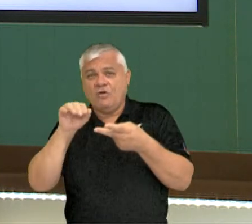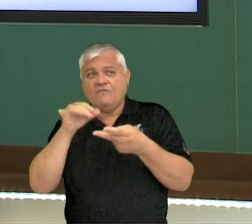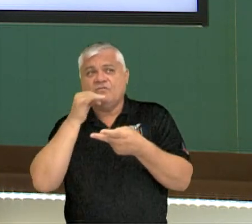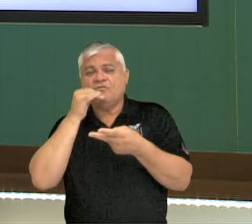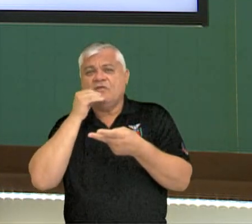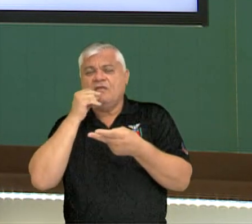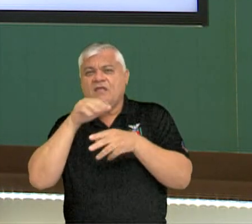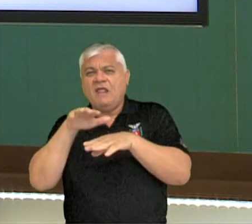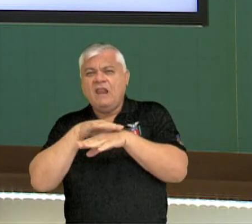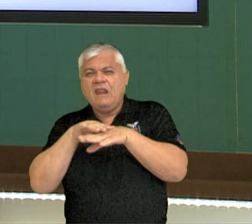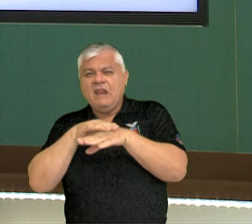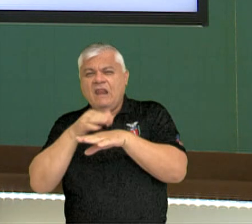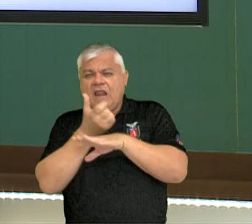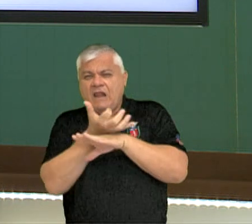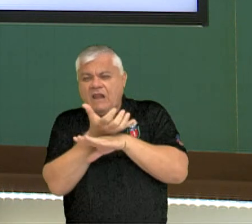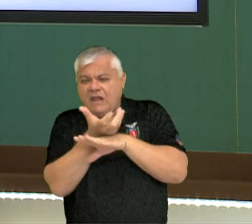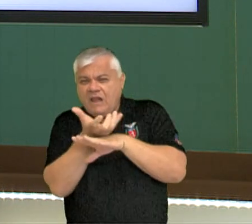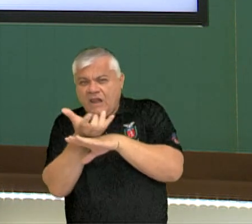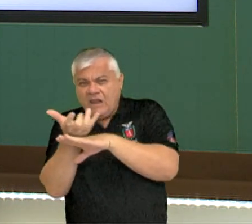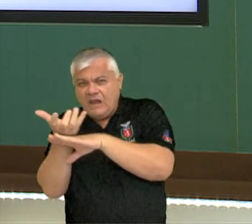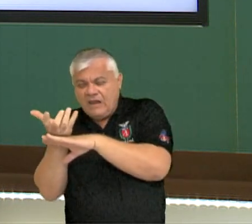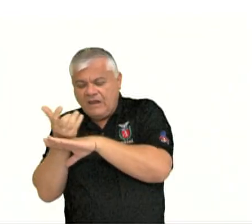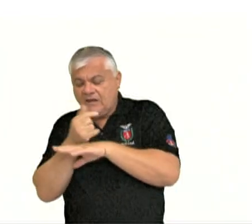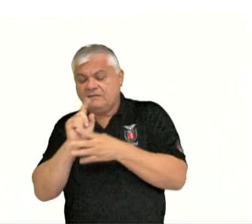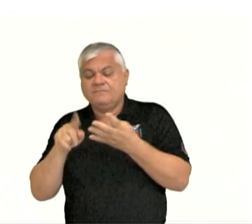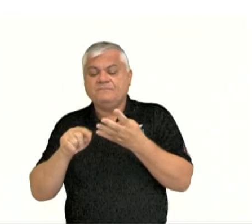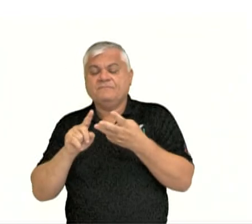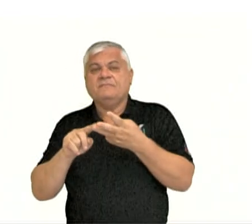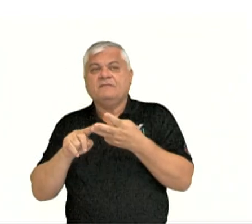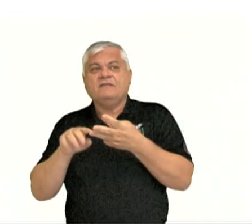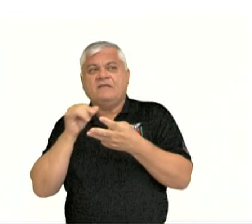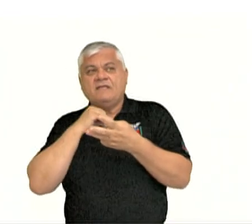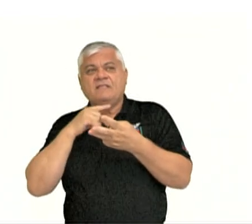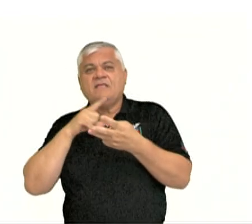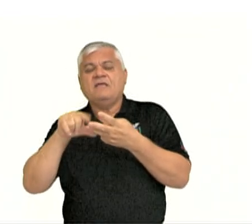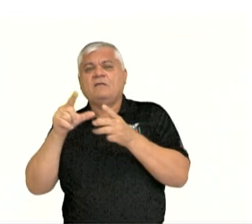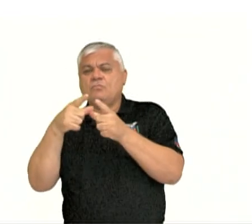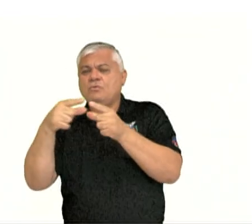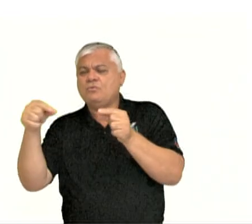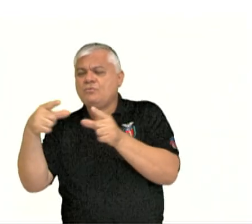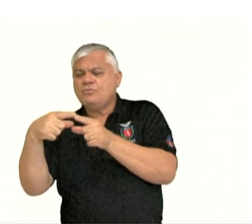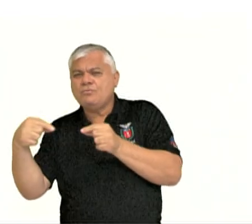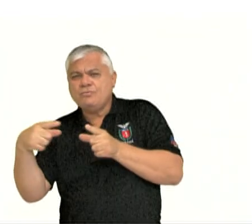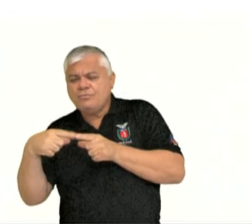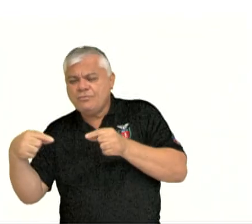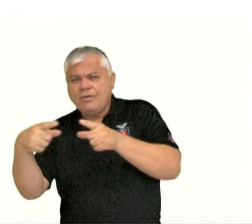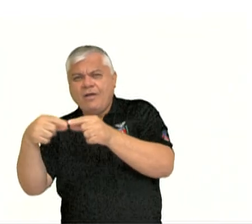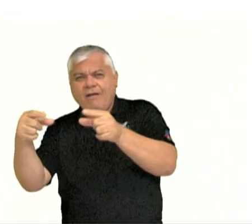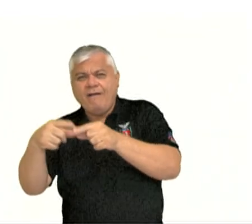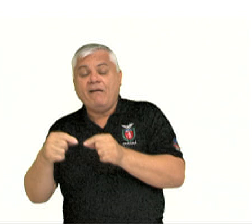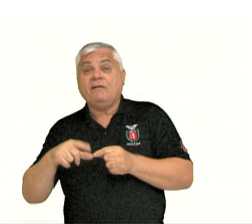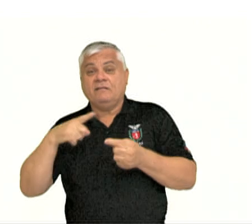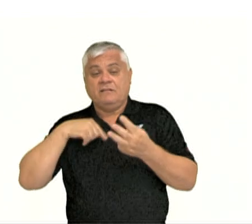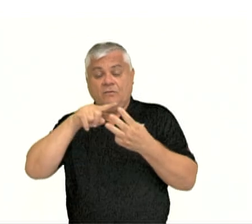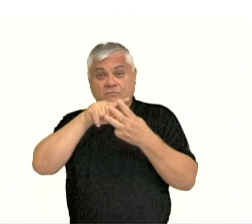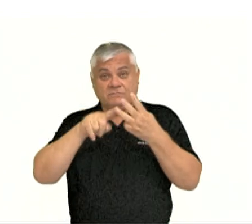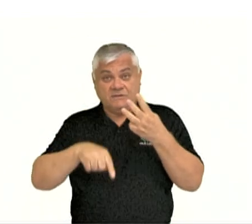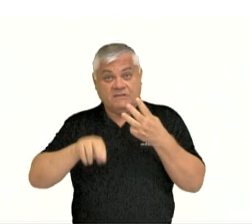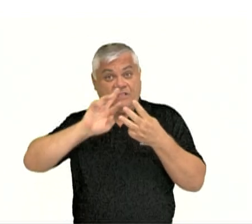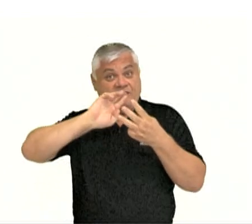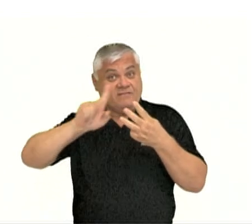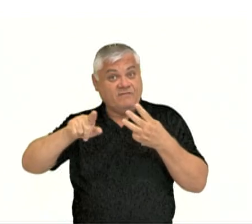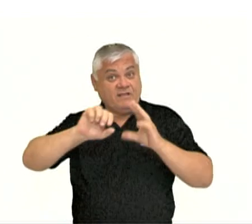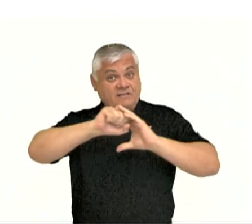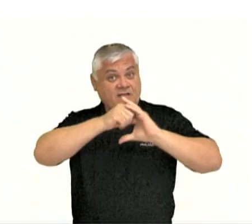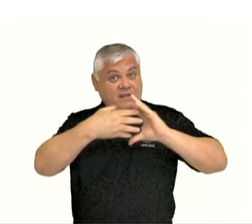musgos e as hepatófitas correspondem às hepáticas. Como tecidos corporais, que é uma